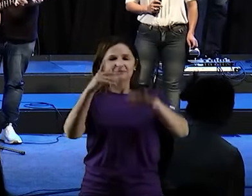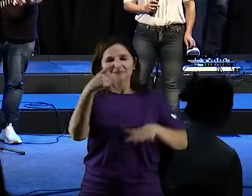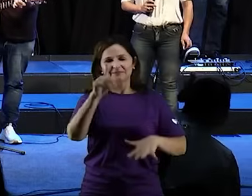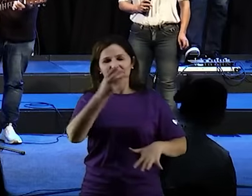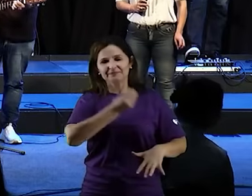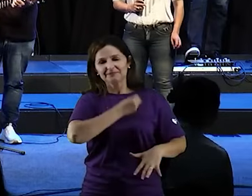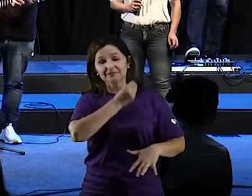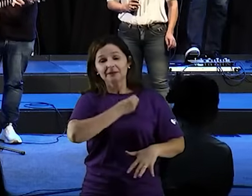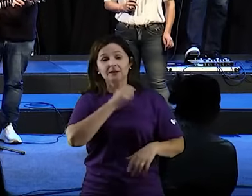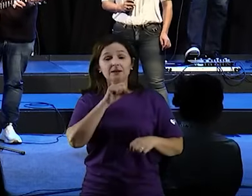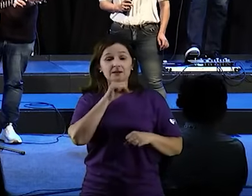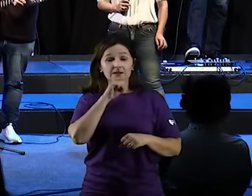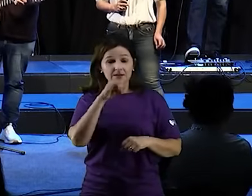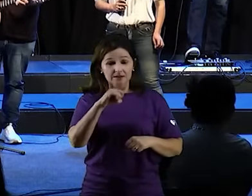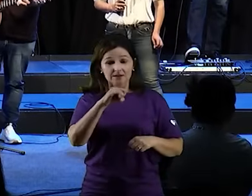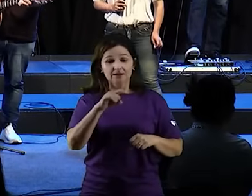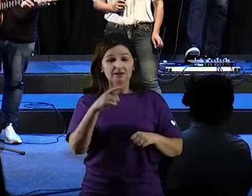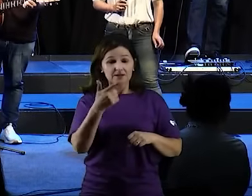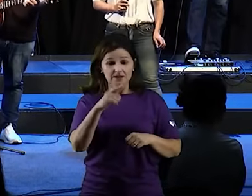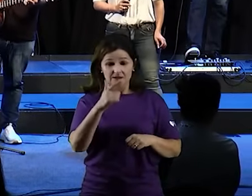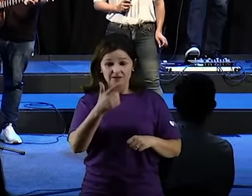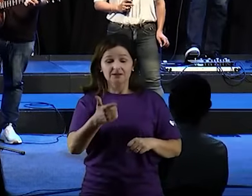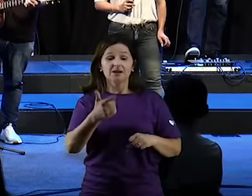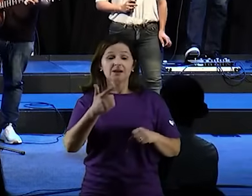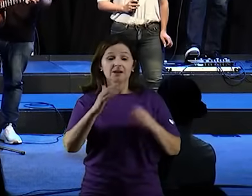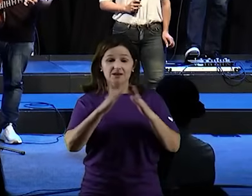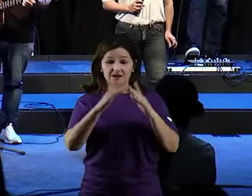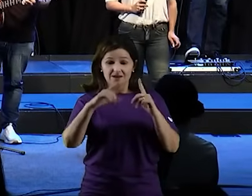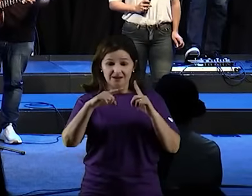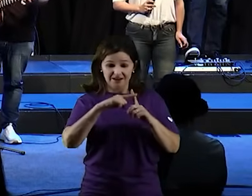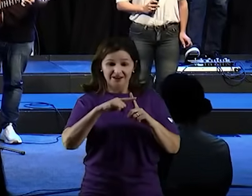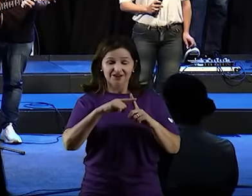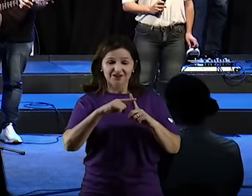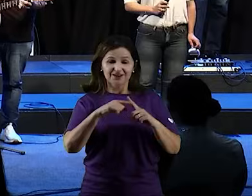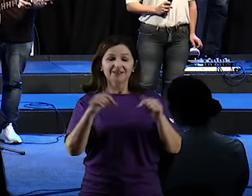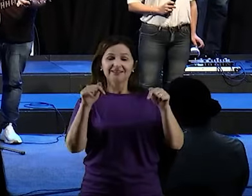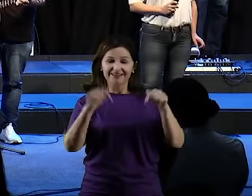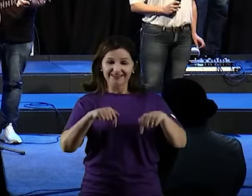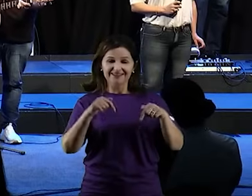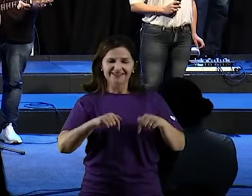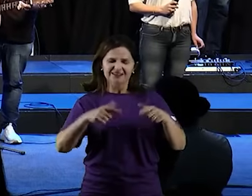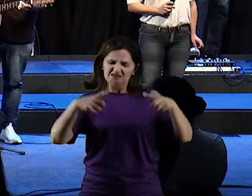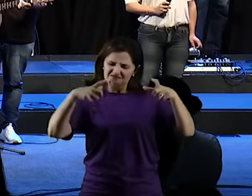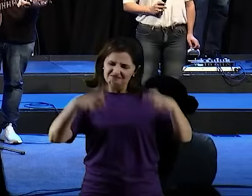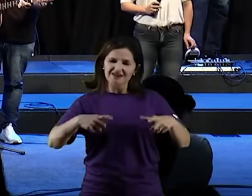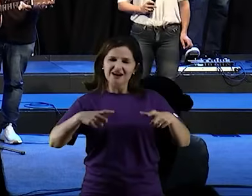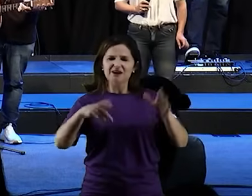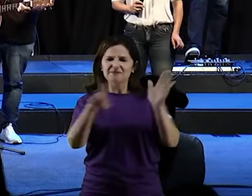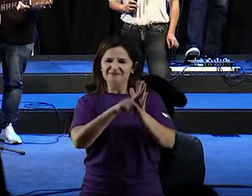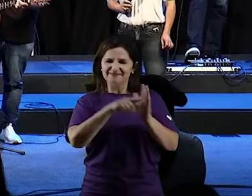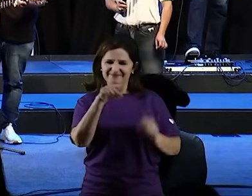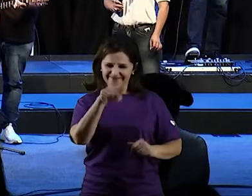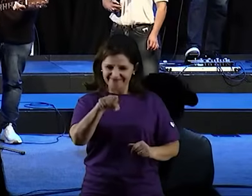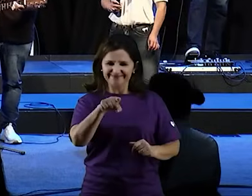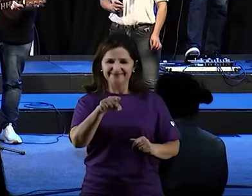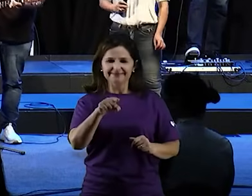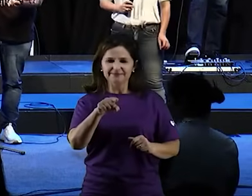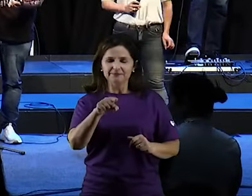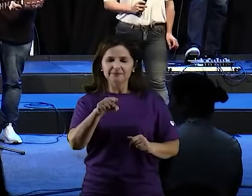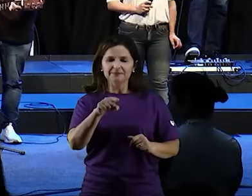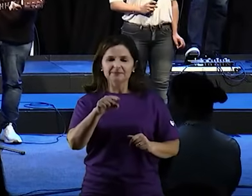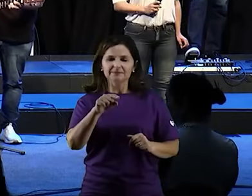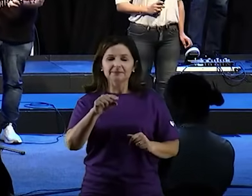igreja iG e se você quer uma igreja esse lugar per a você ali